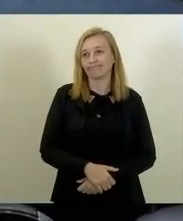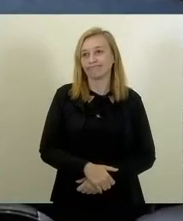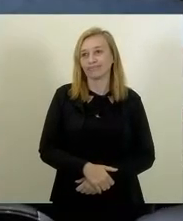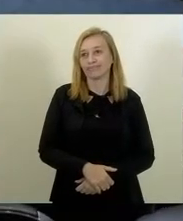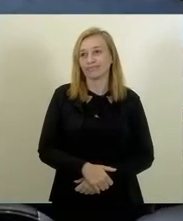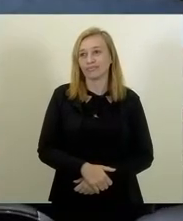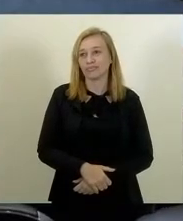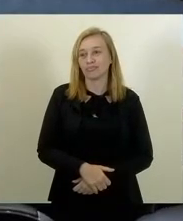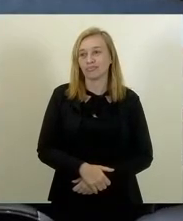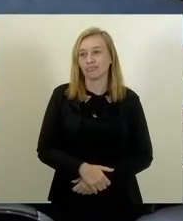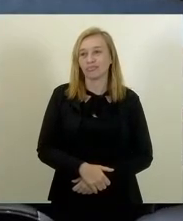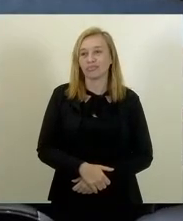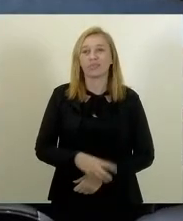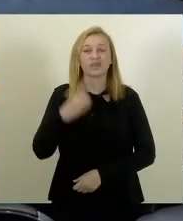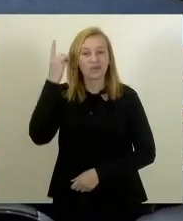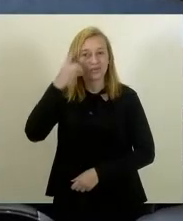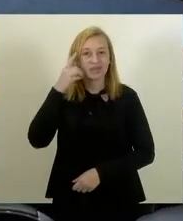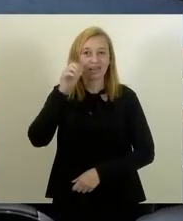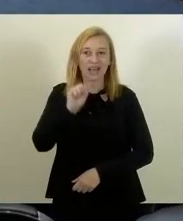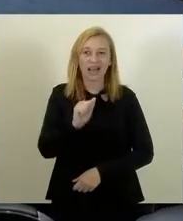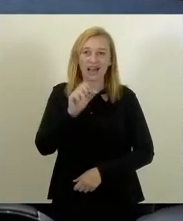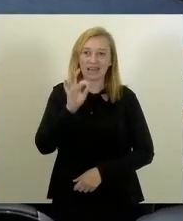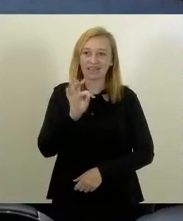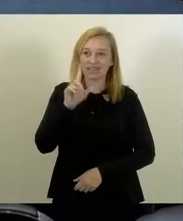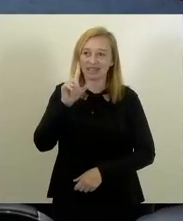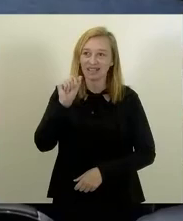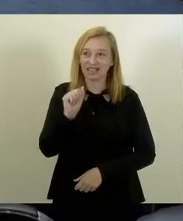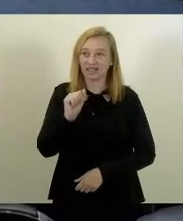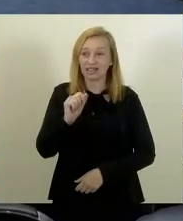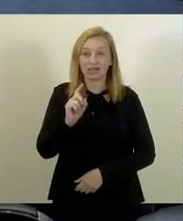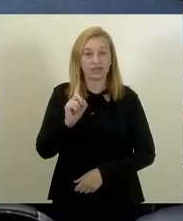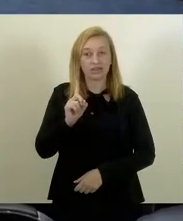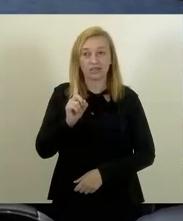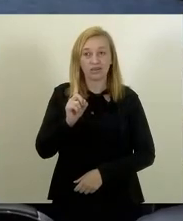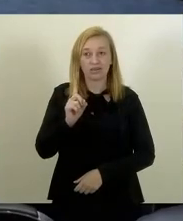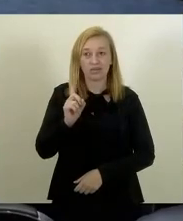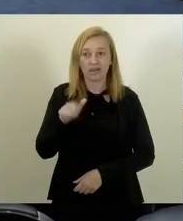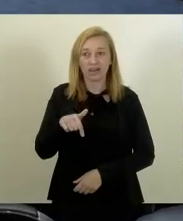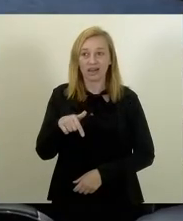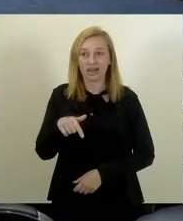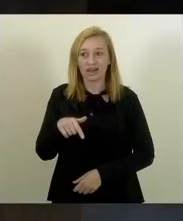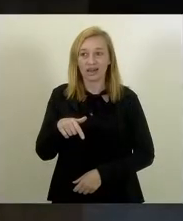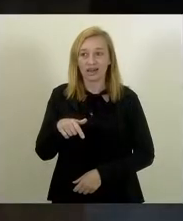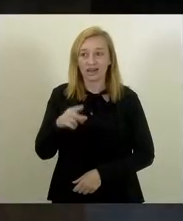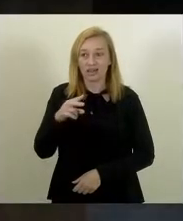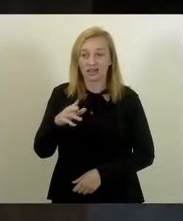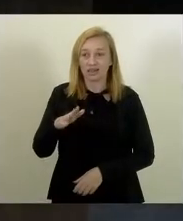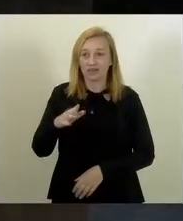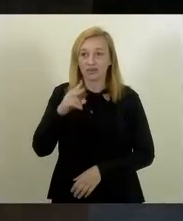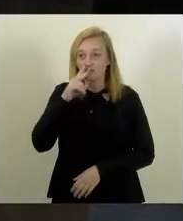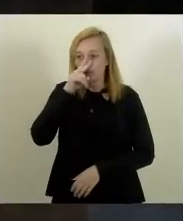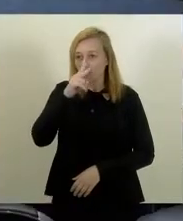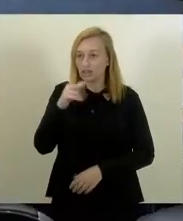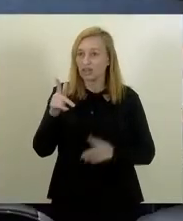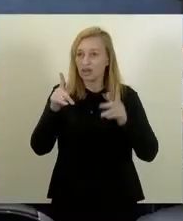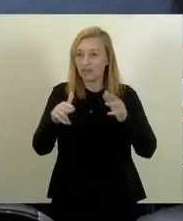O deputado Atila Nunes não é tão eclético quanto a rezadeira do deputado Márcio